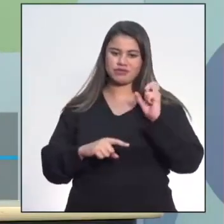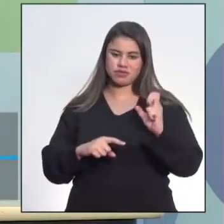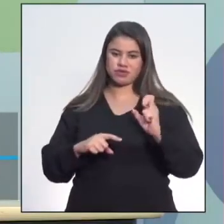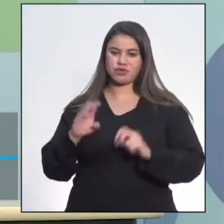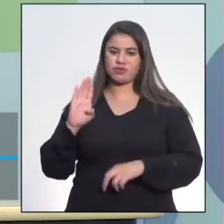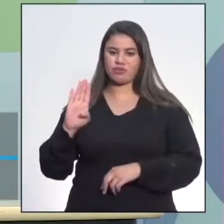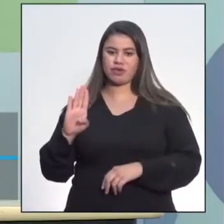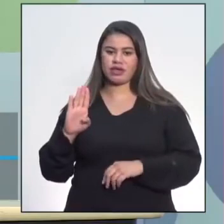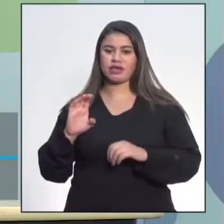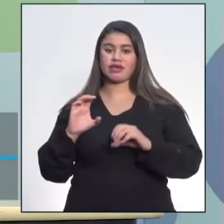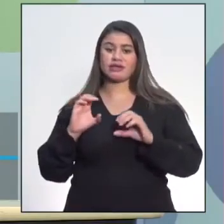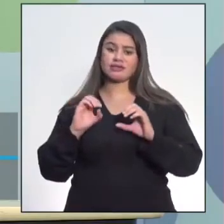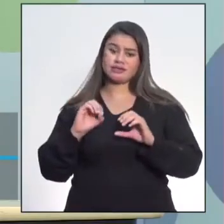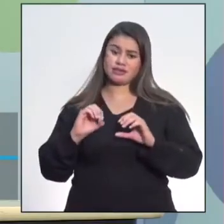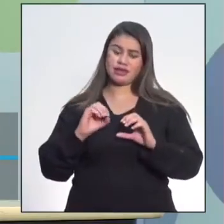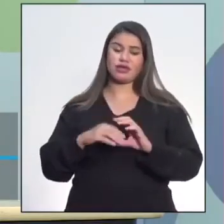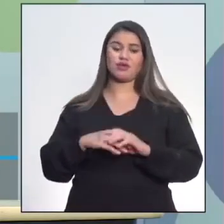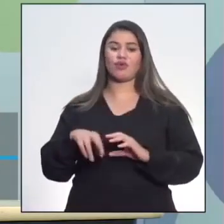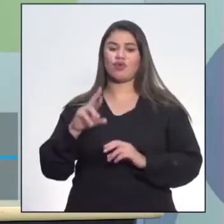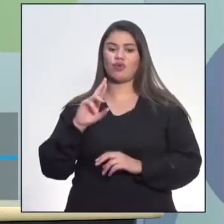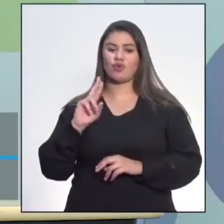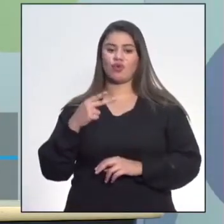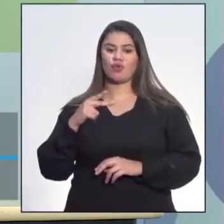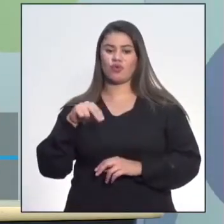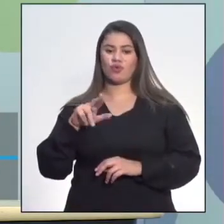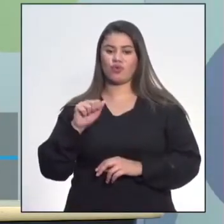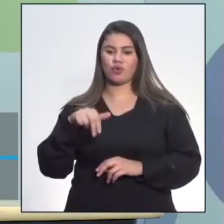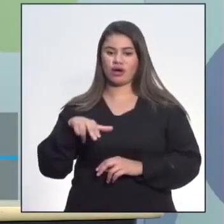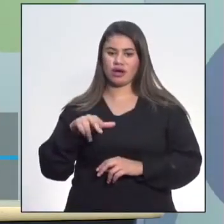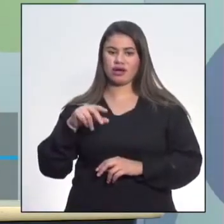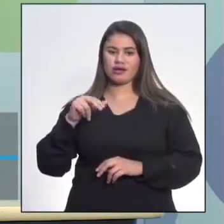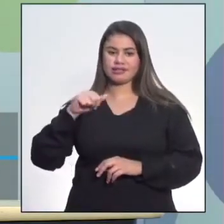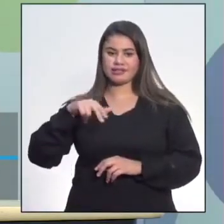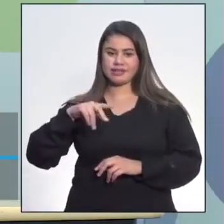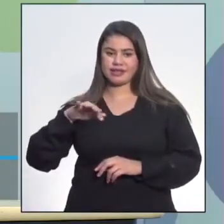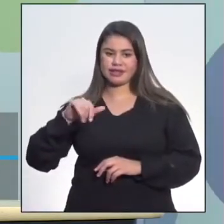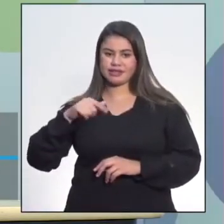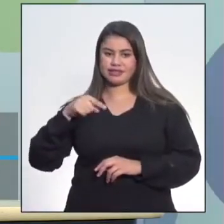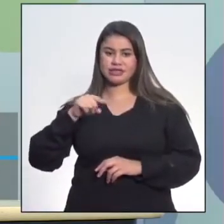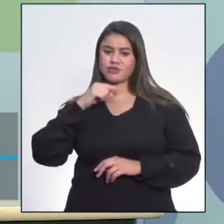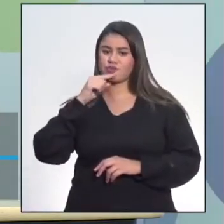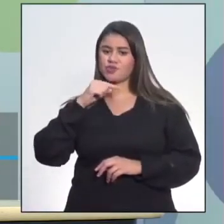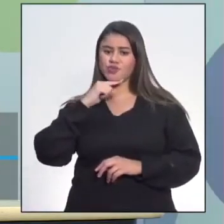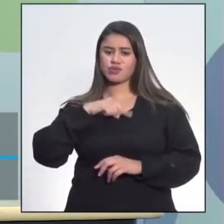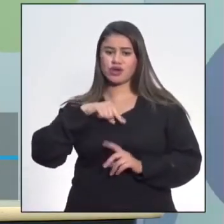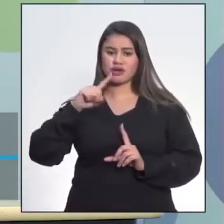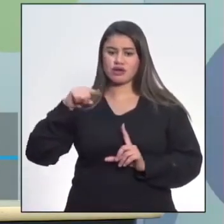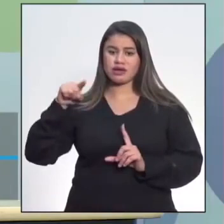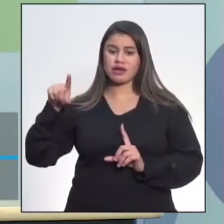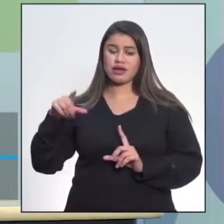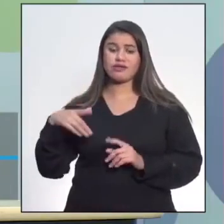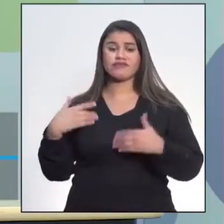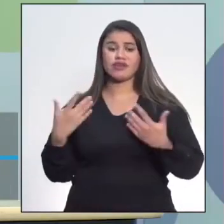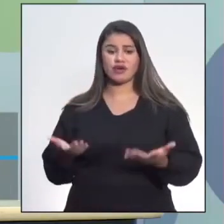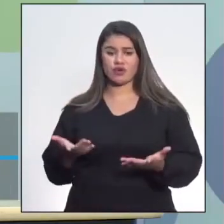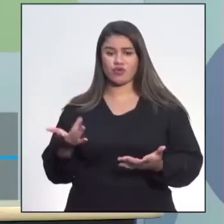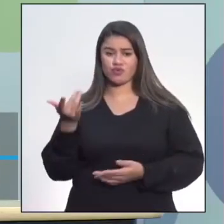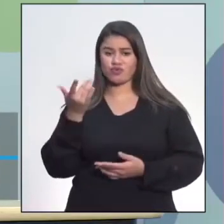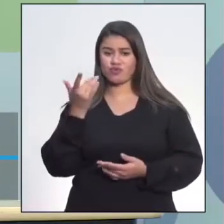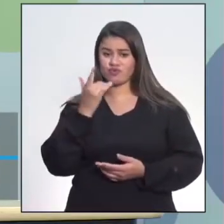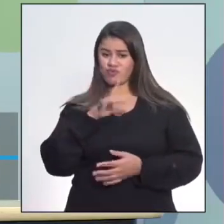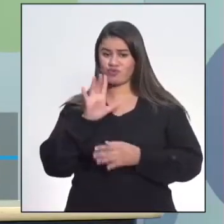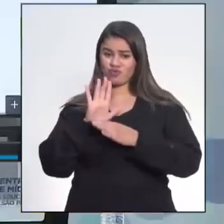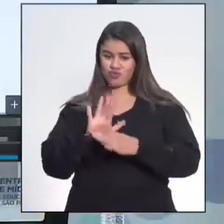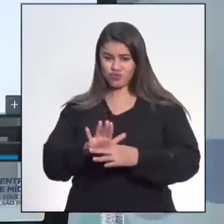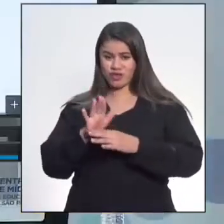0. Mas o Juan e o Natan disseram que não conseguiram fazer o gráfico. Professora Roberta, e agora? Vamos ajudar esses